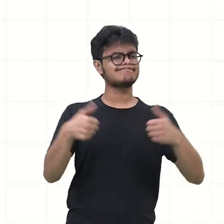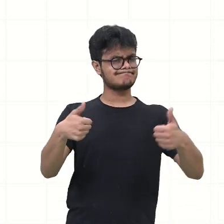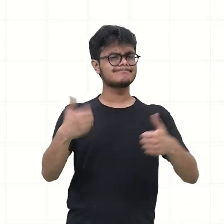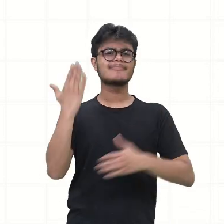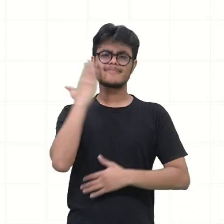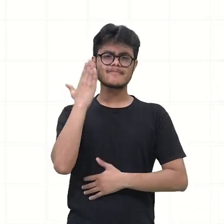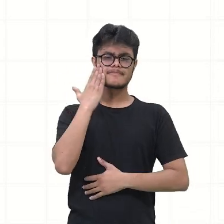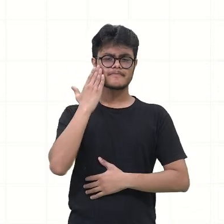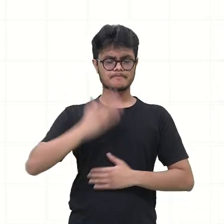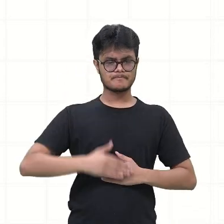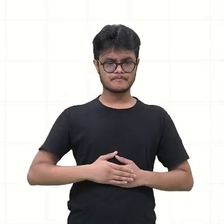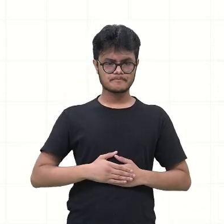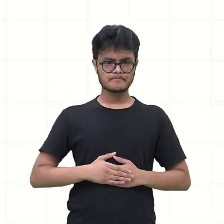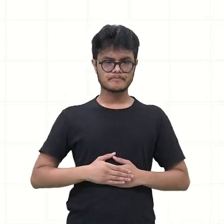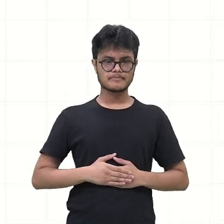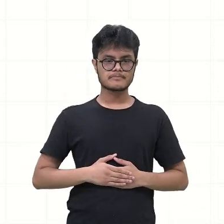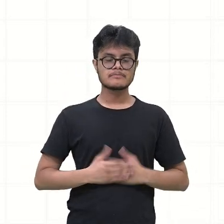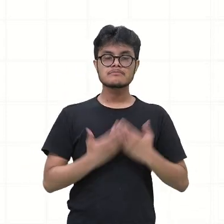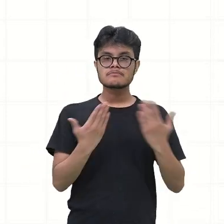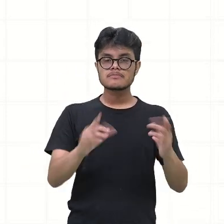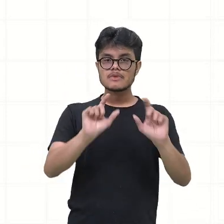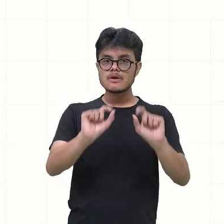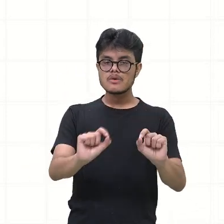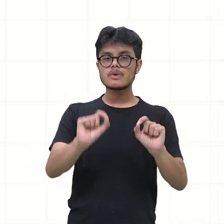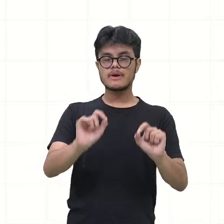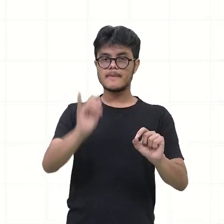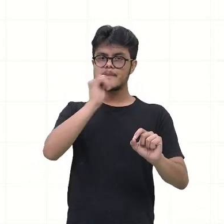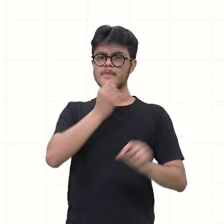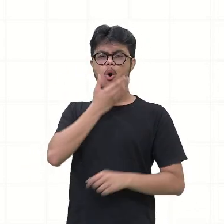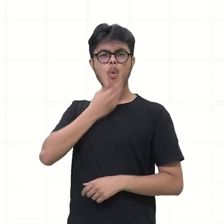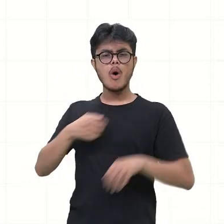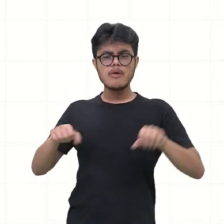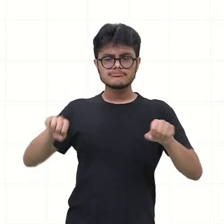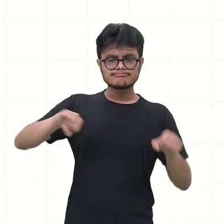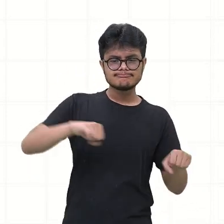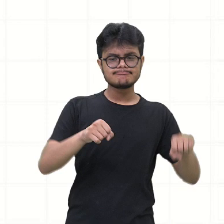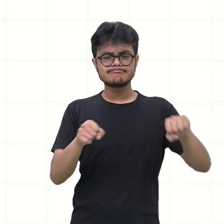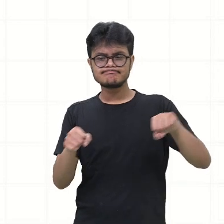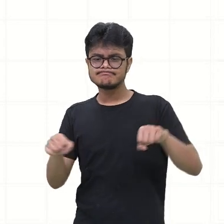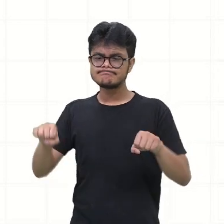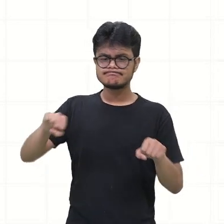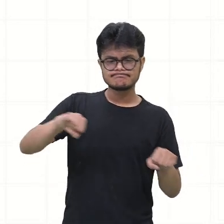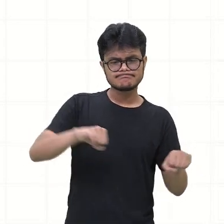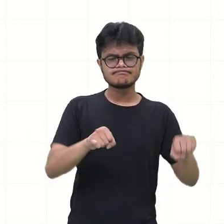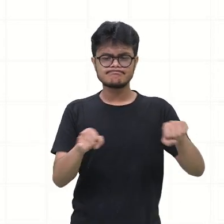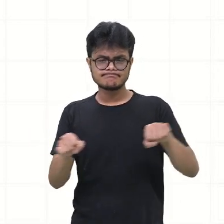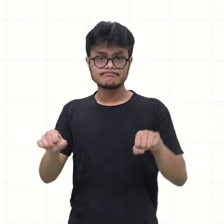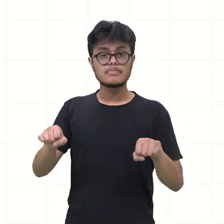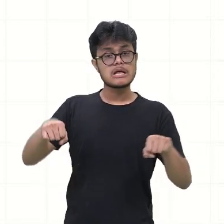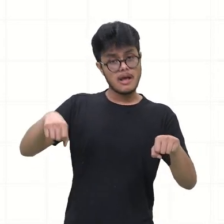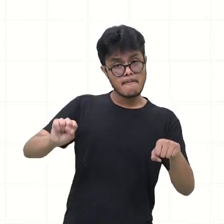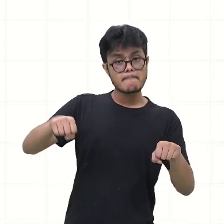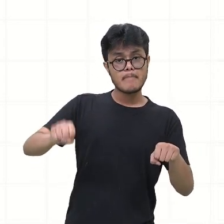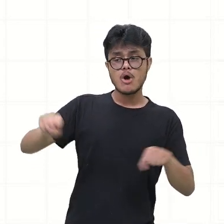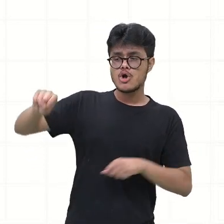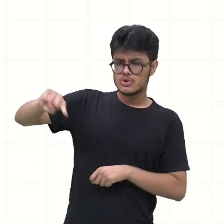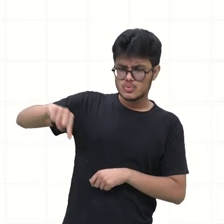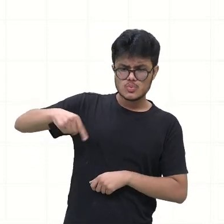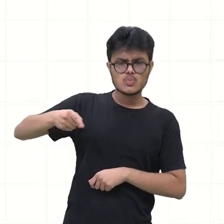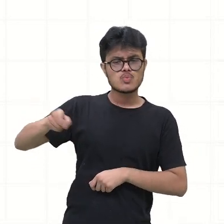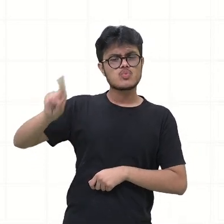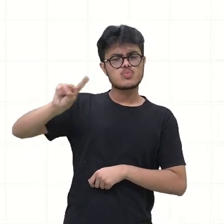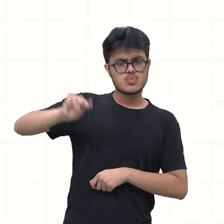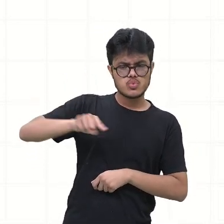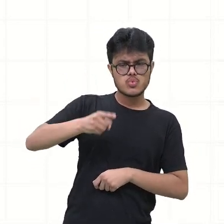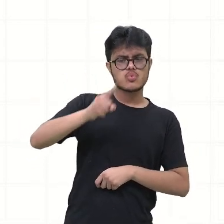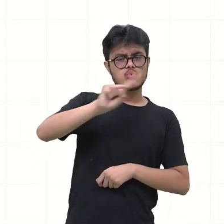3,5. Beleza? Lembrando que o motoqueiro ele vai fazer o zigue-zague lá, ó, que não faz muita diferença